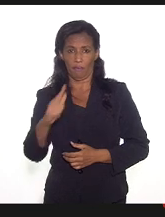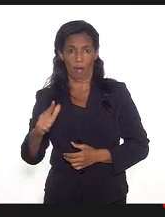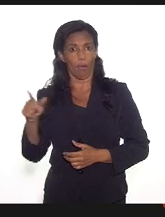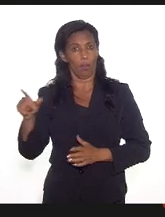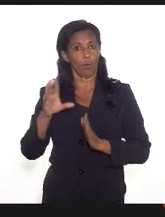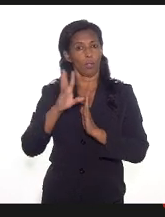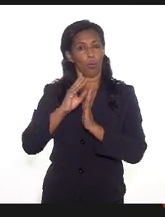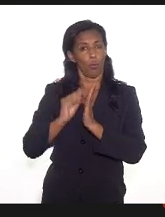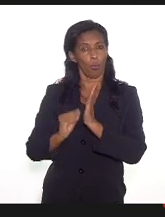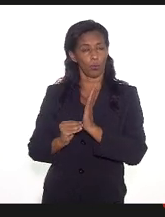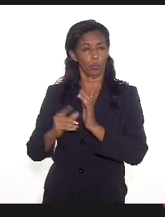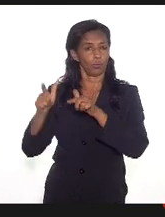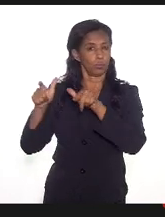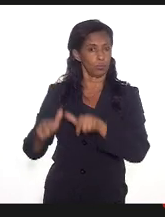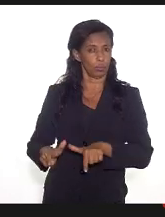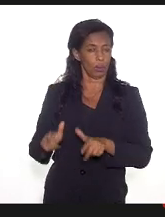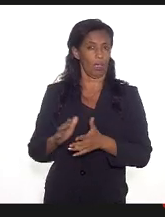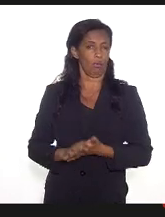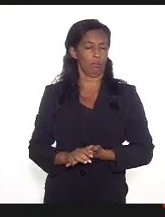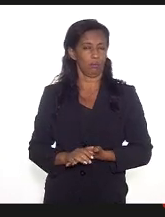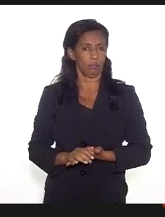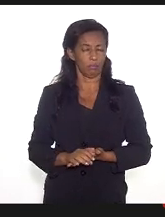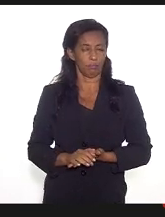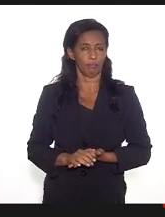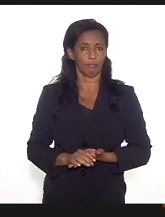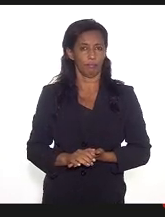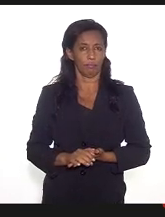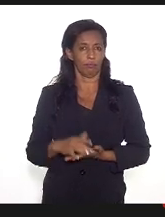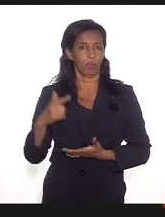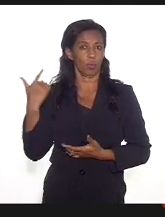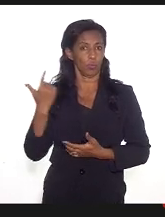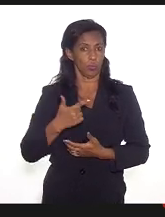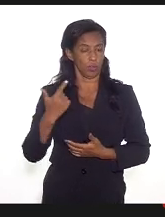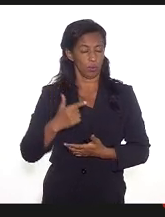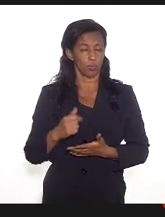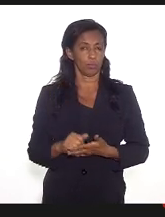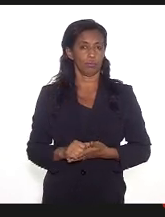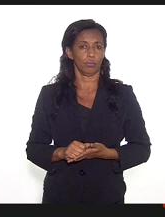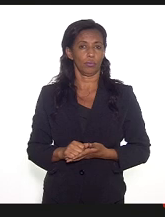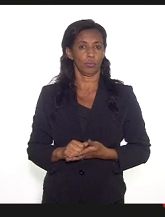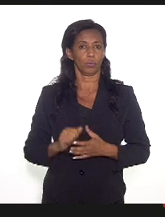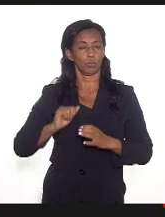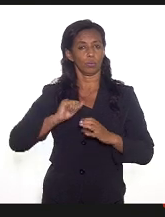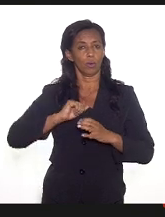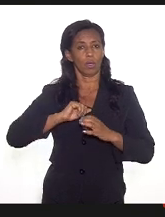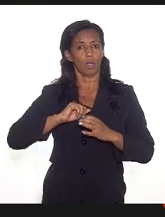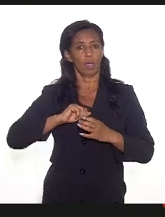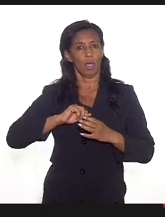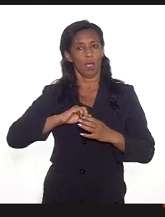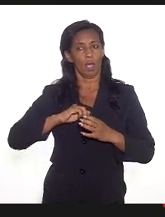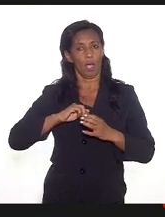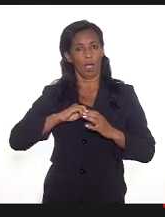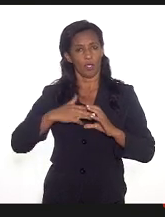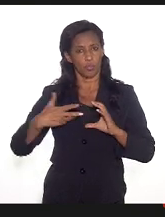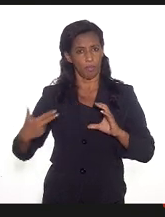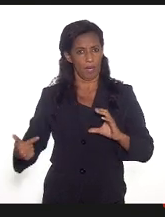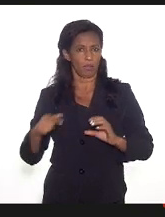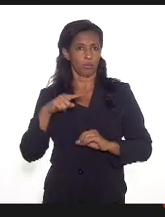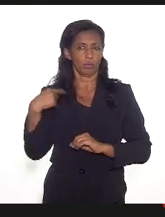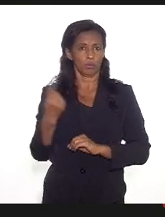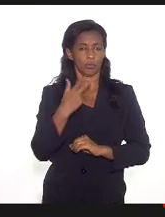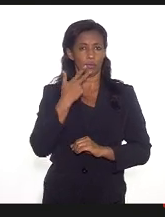local. Né? O segundo aspecto que nós estamos privilegiando é